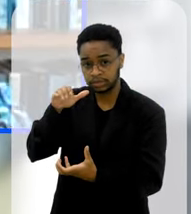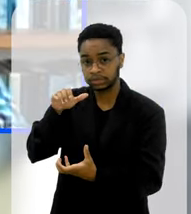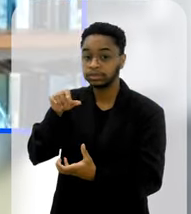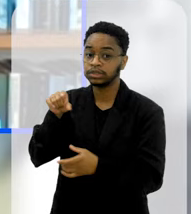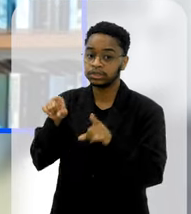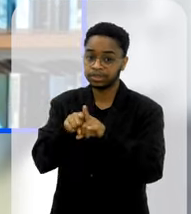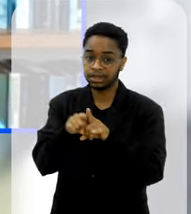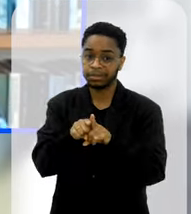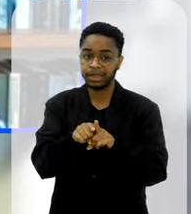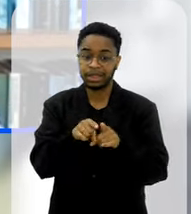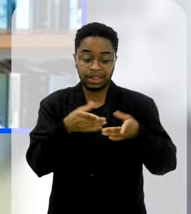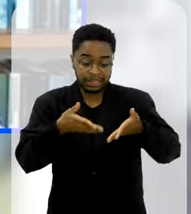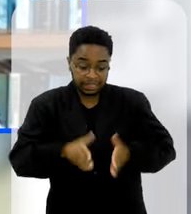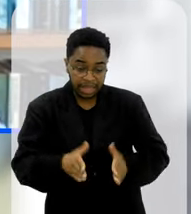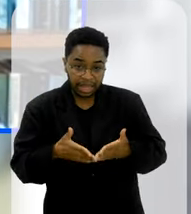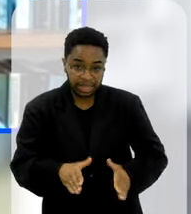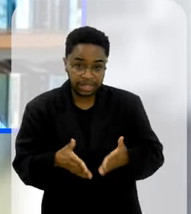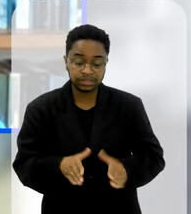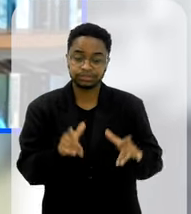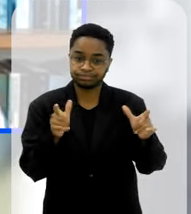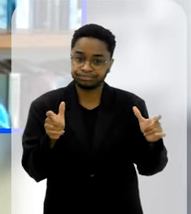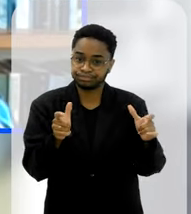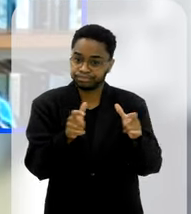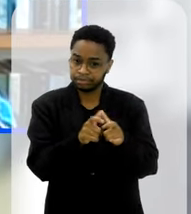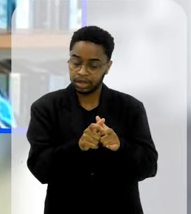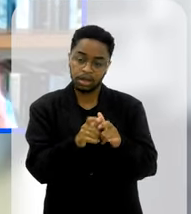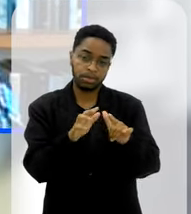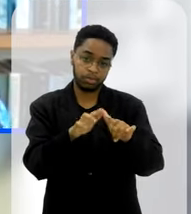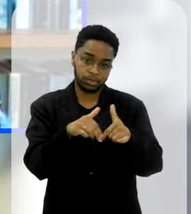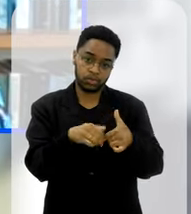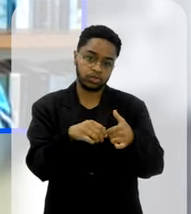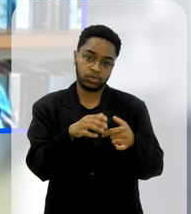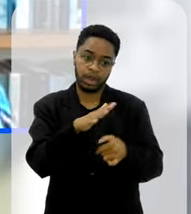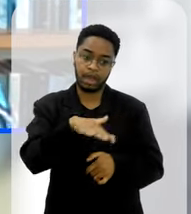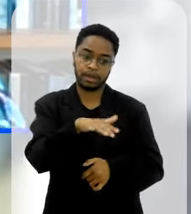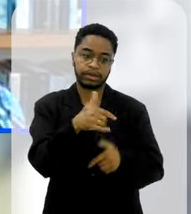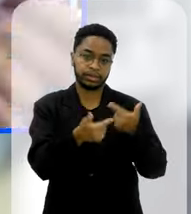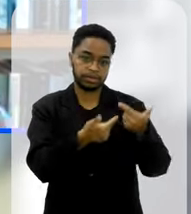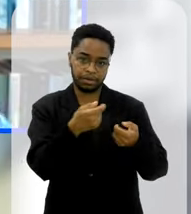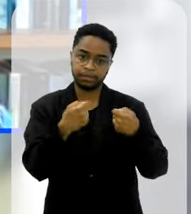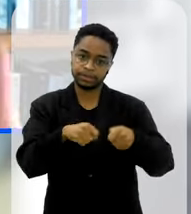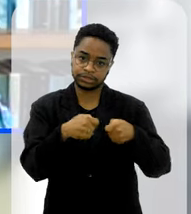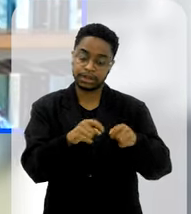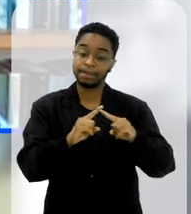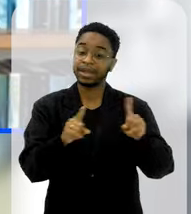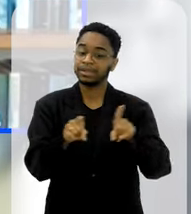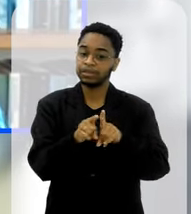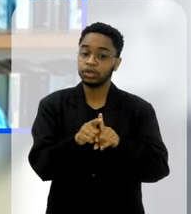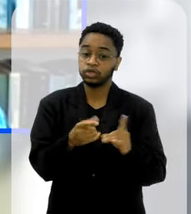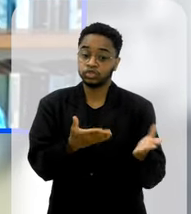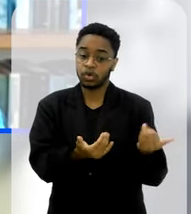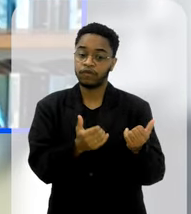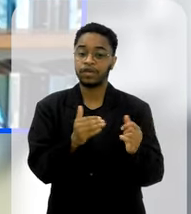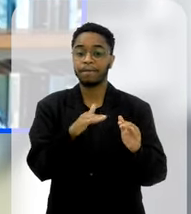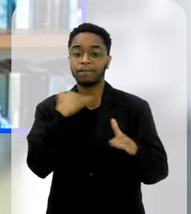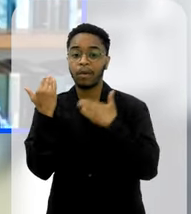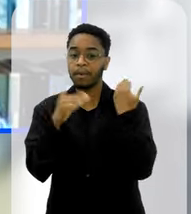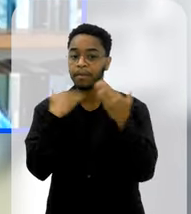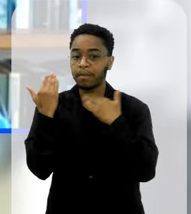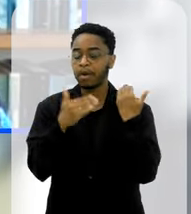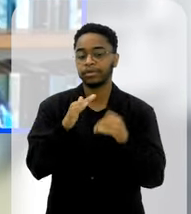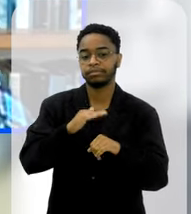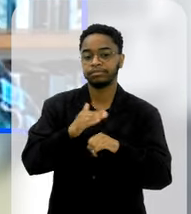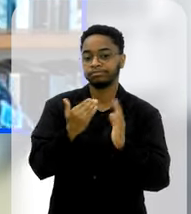reduzindo a taxa de nascimento por demandas do mercado, mas também estamos matando nossos jovens.